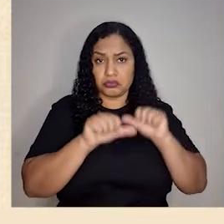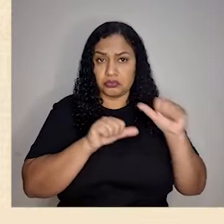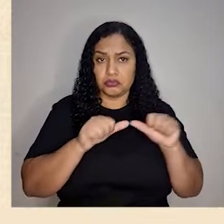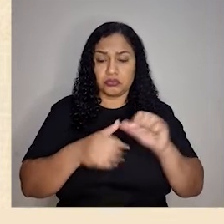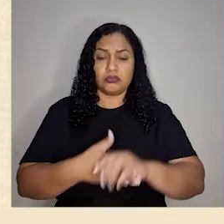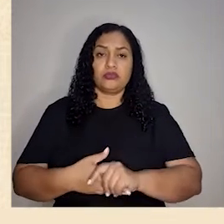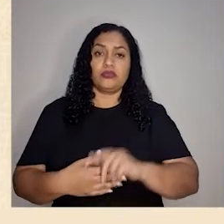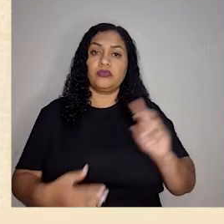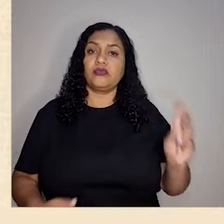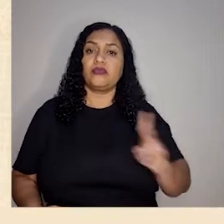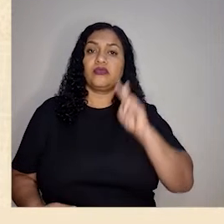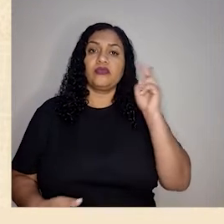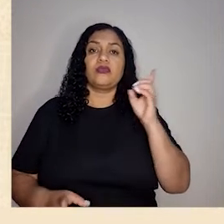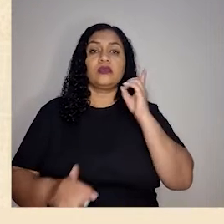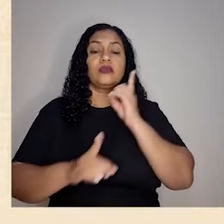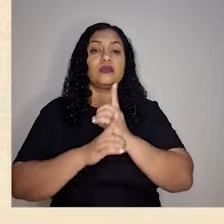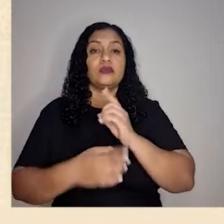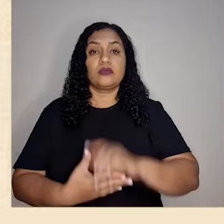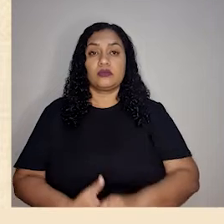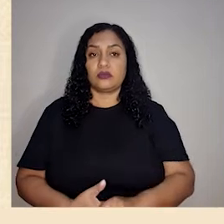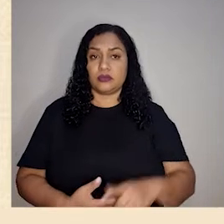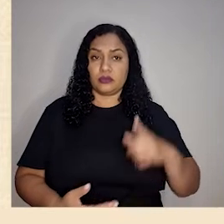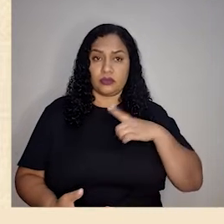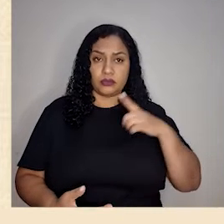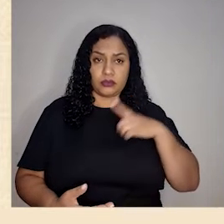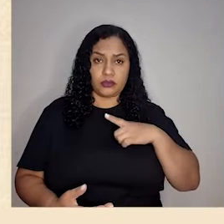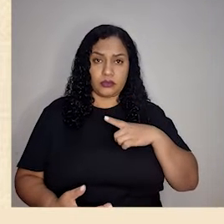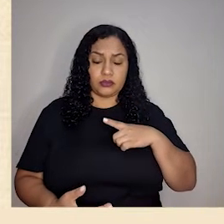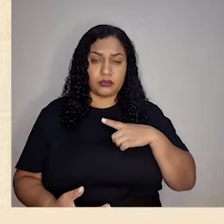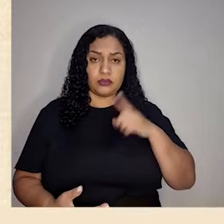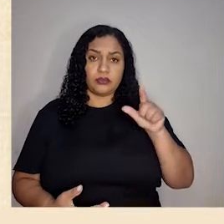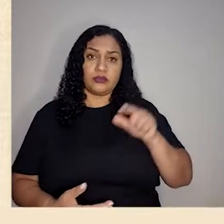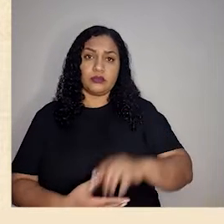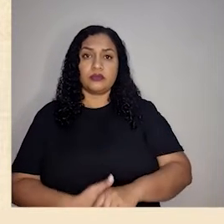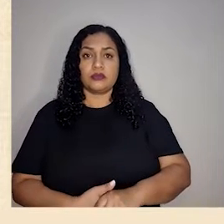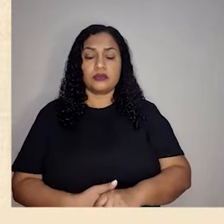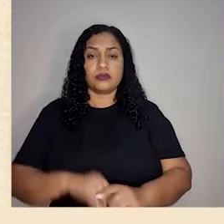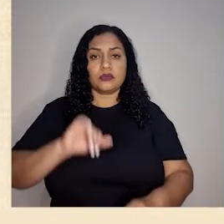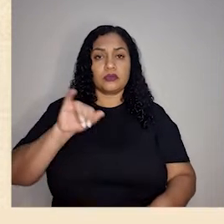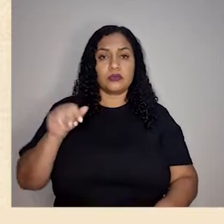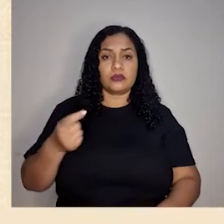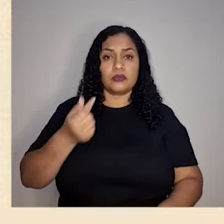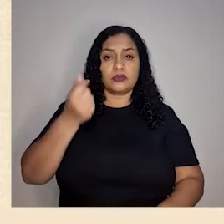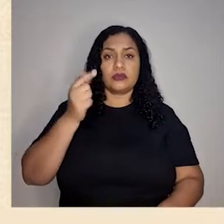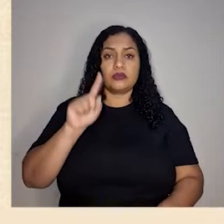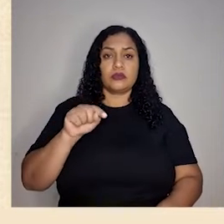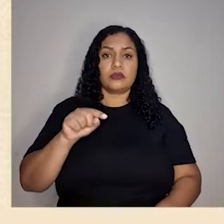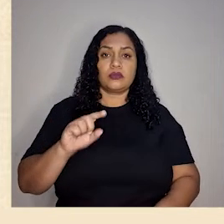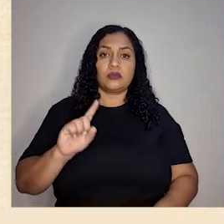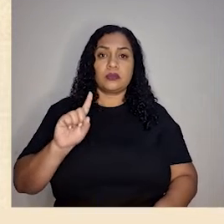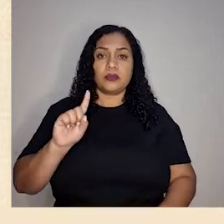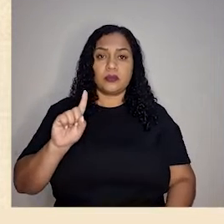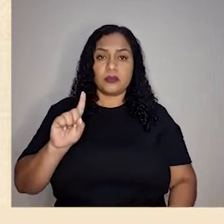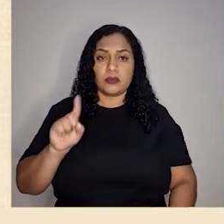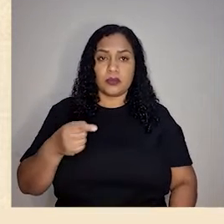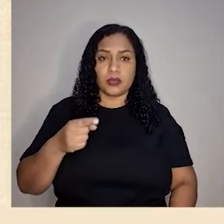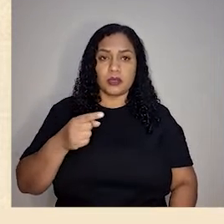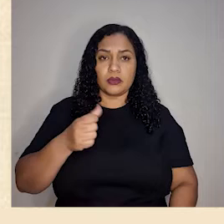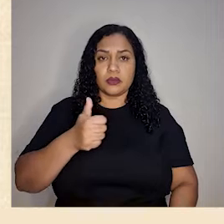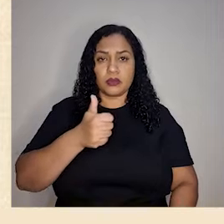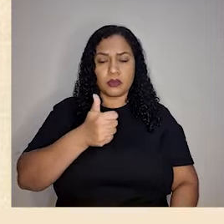esse valor que nós encontramos para o montante menos o Capital Inicial nós encontramos que o juros é de